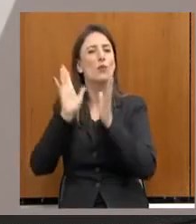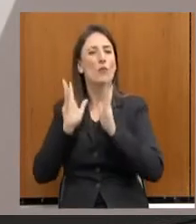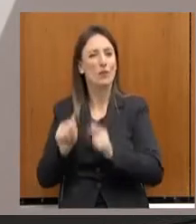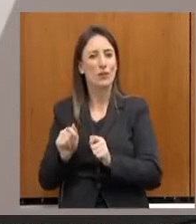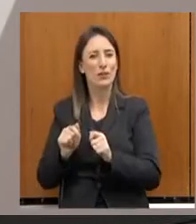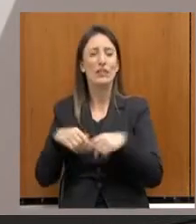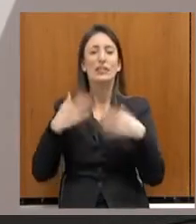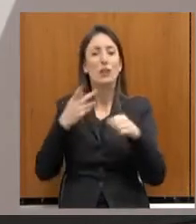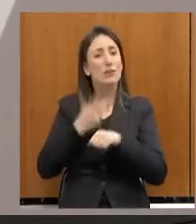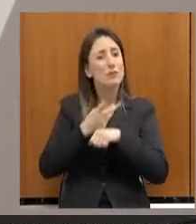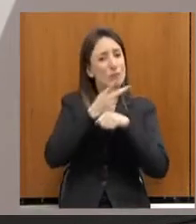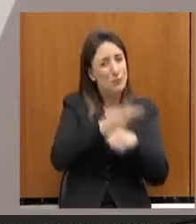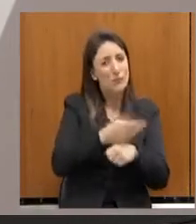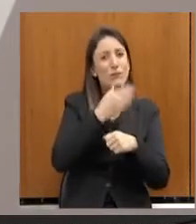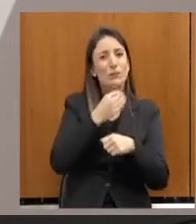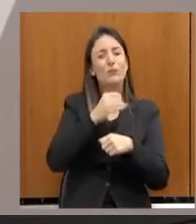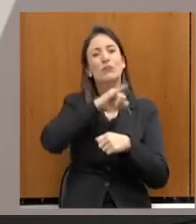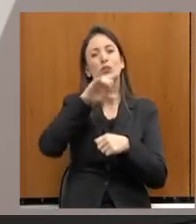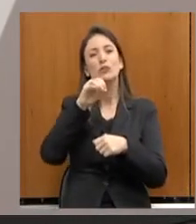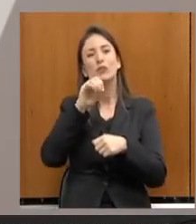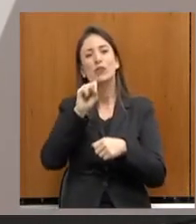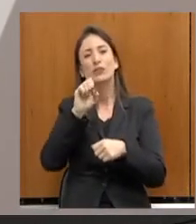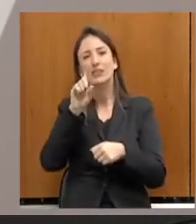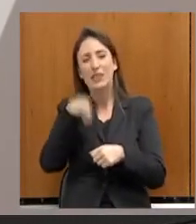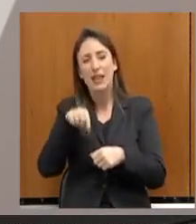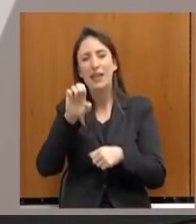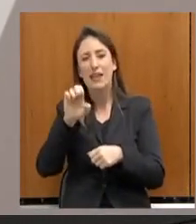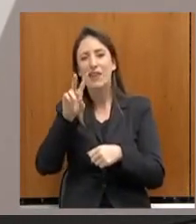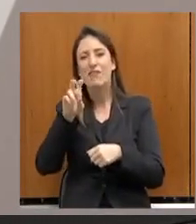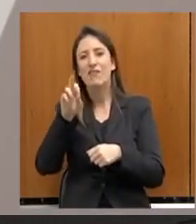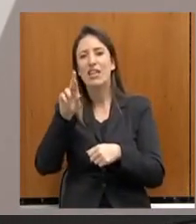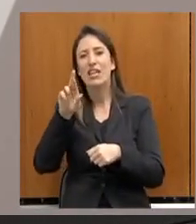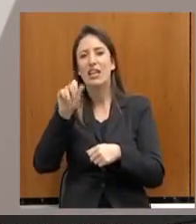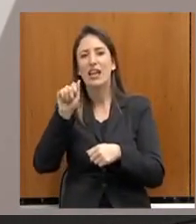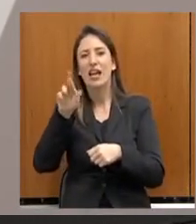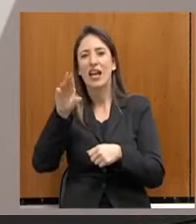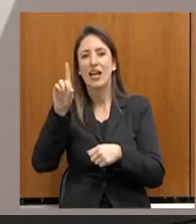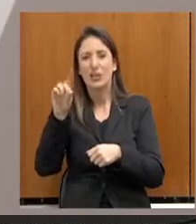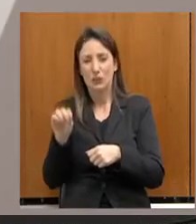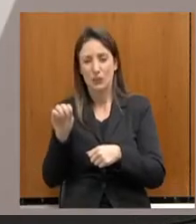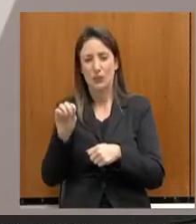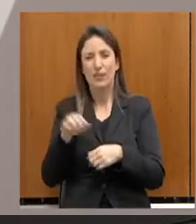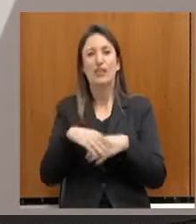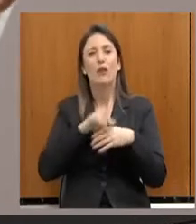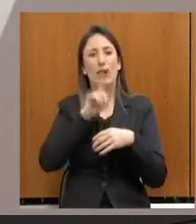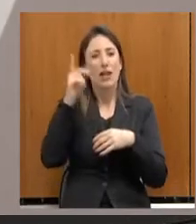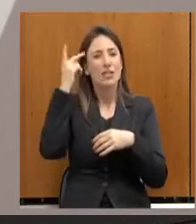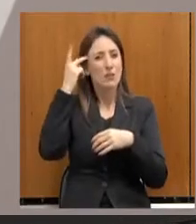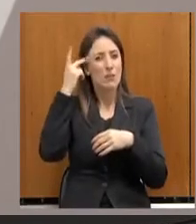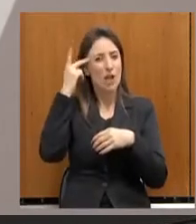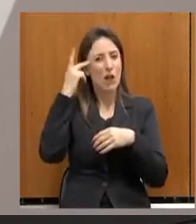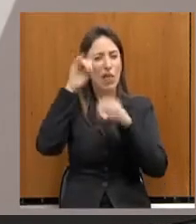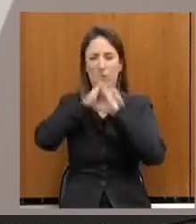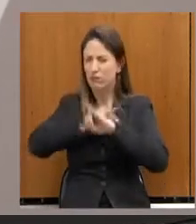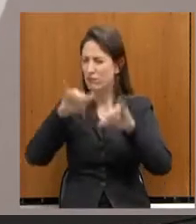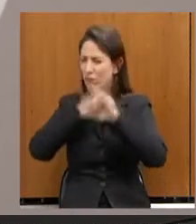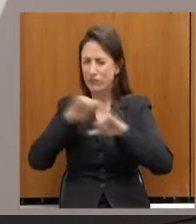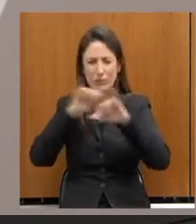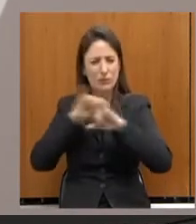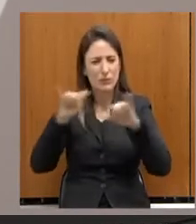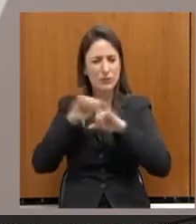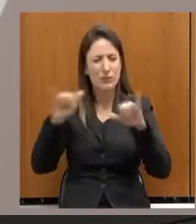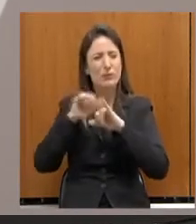everardo vanzo da Sabesp de São Paulo espalha hoje para o estado inteiro e resolve